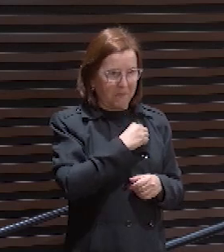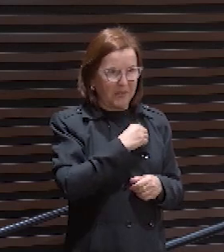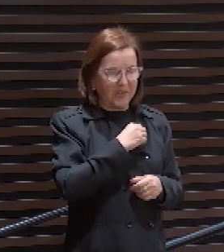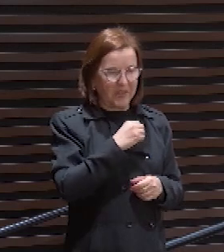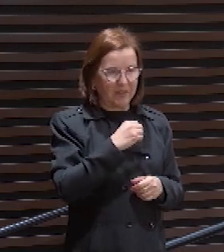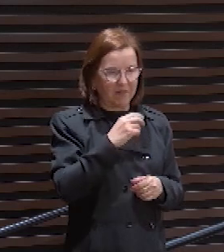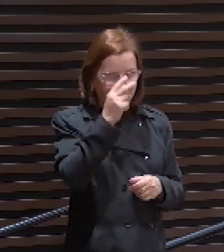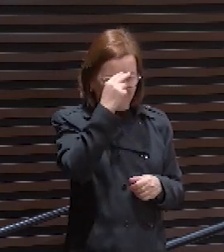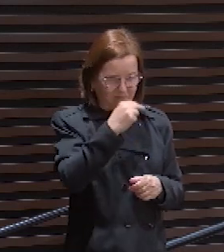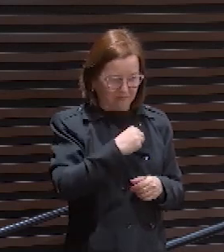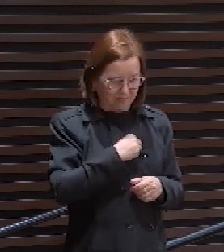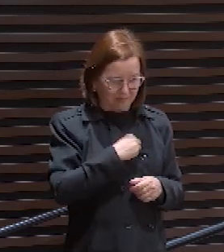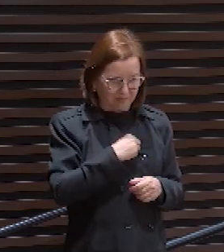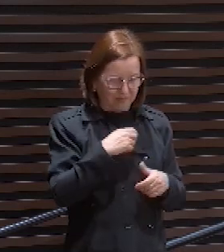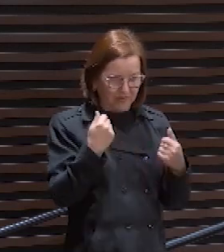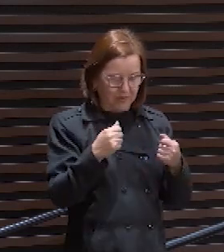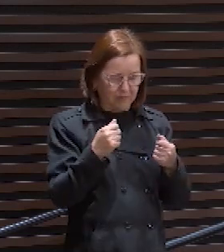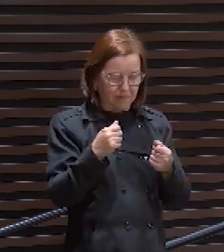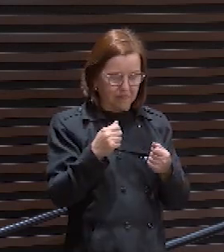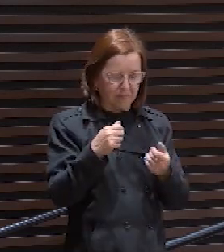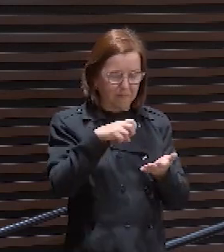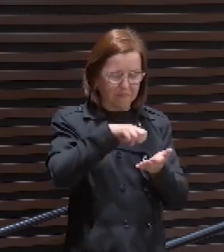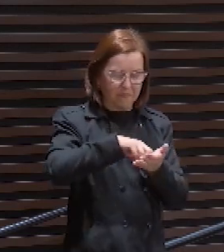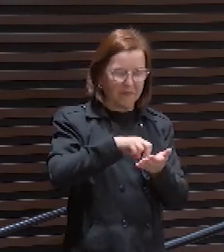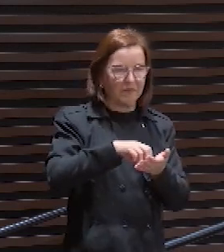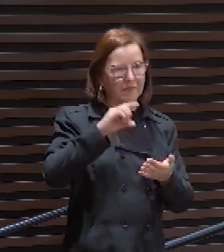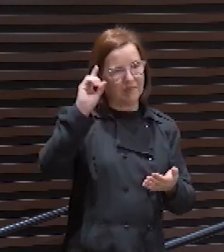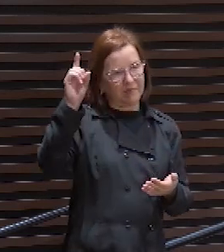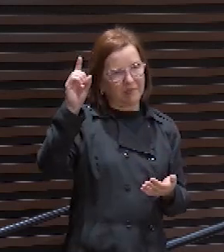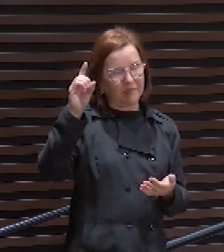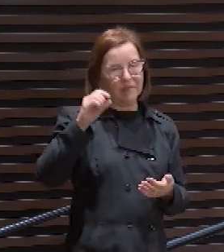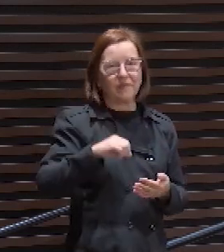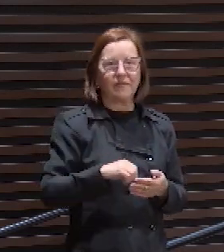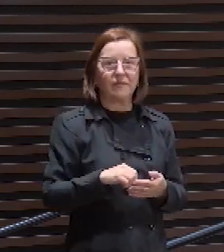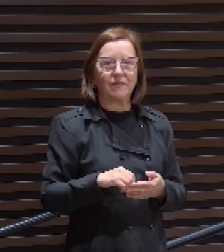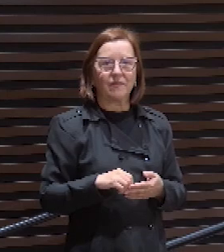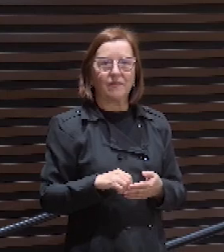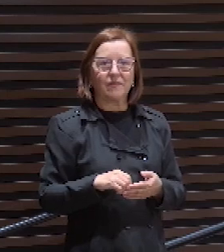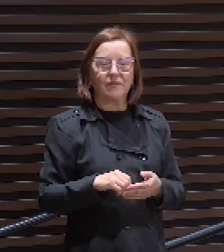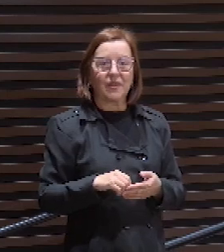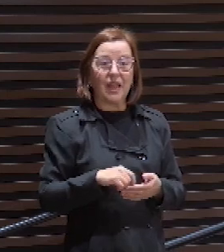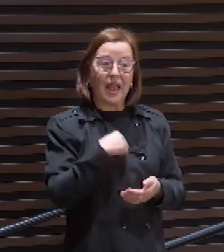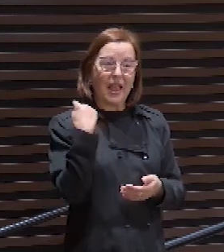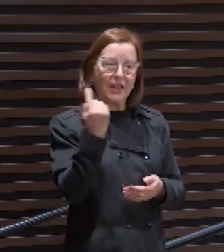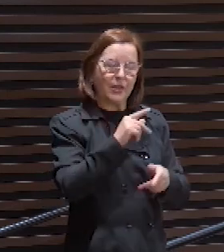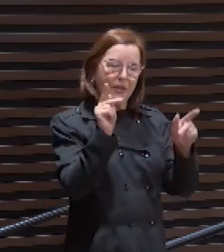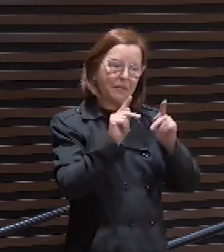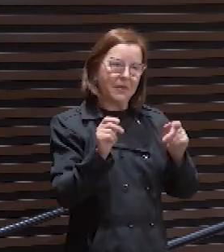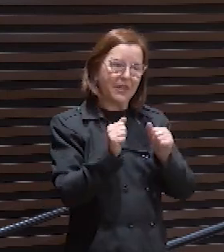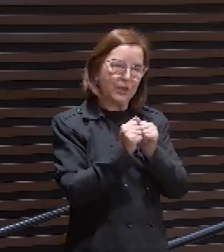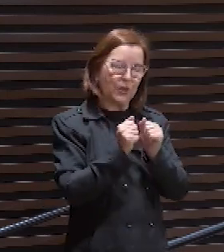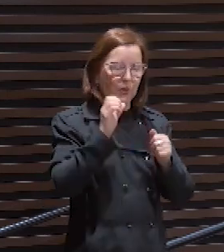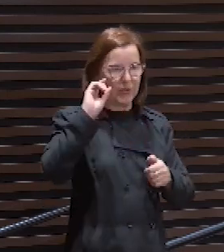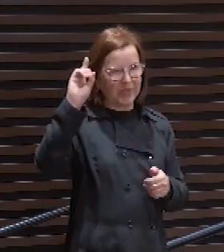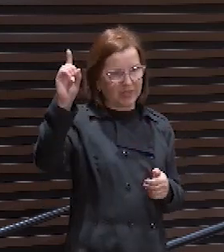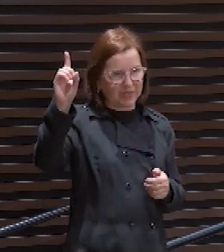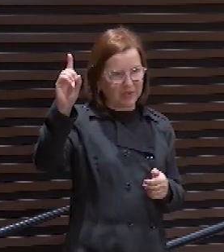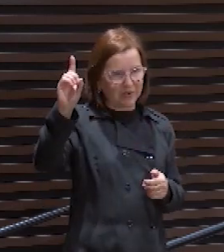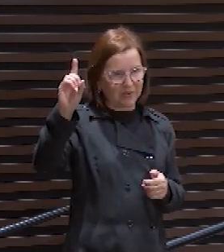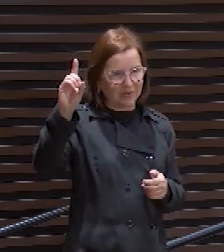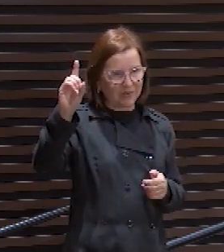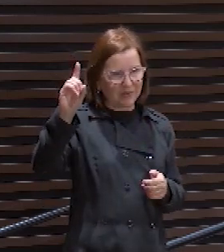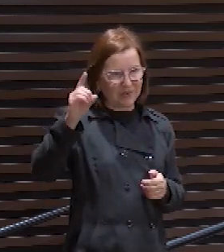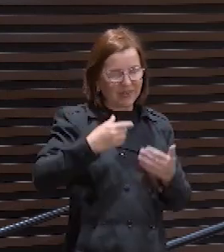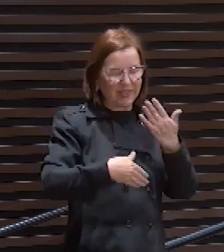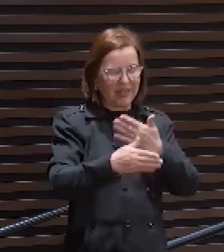vemos o Evangelho. Pois como diz Paulo aos Romanos, a nossa paz com Deus se dá por meio do